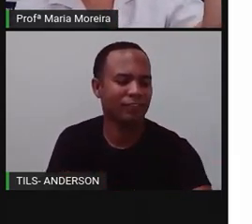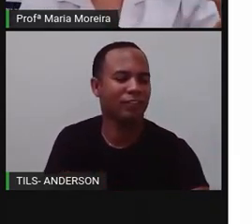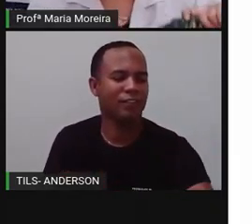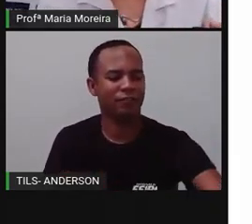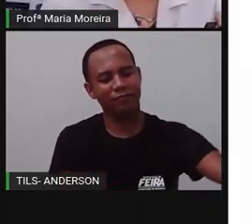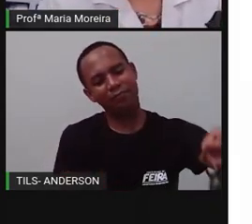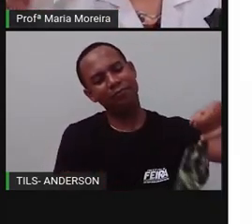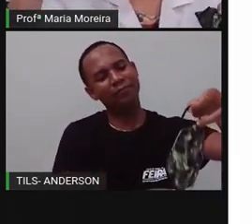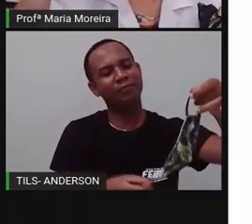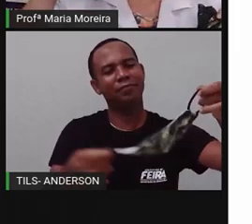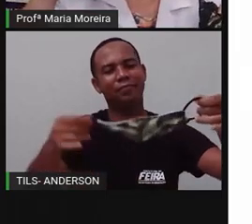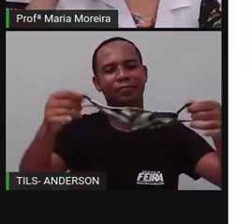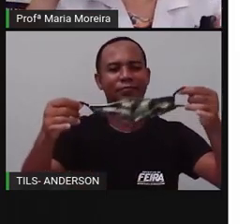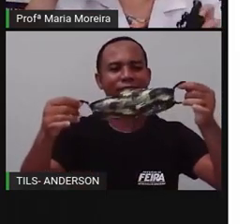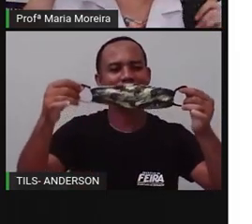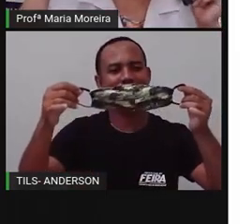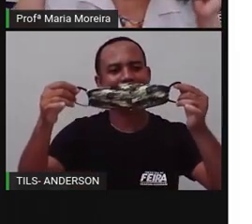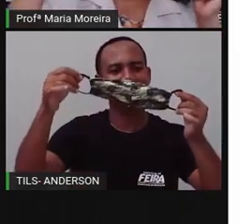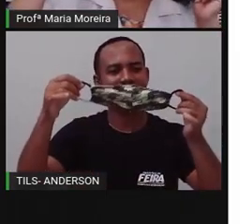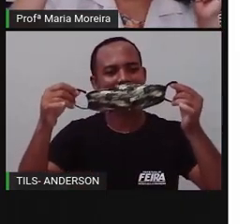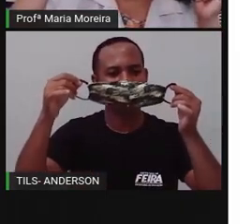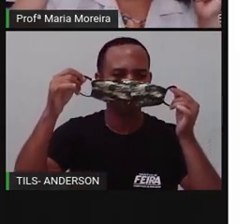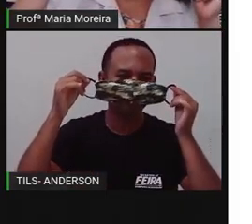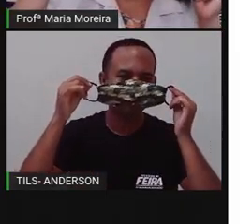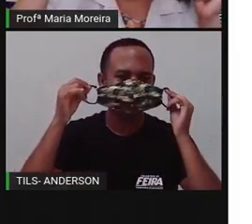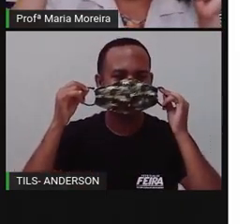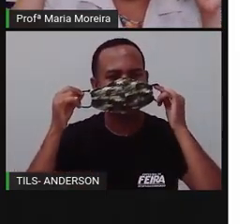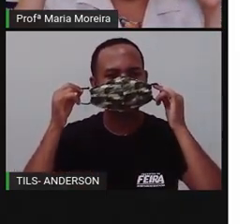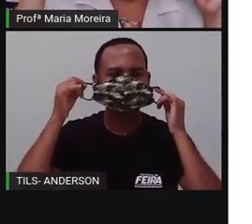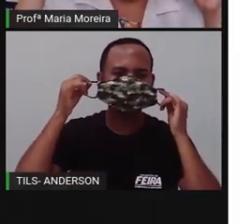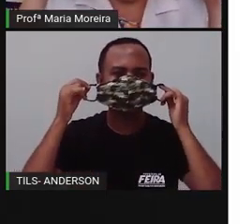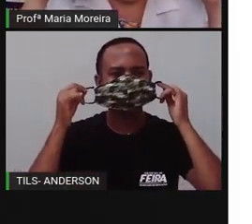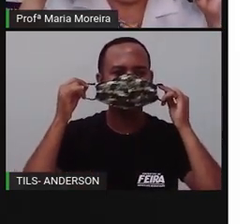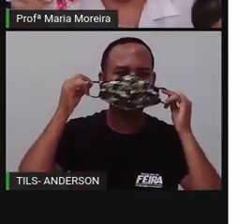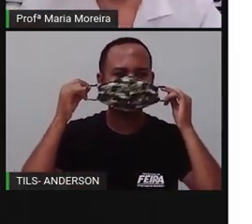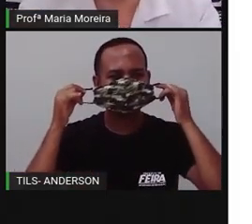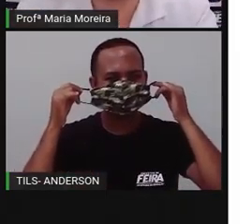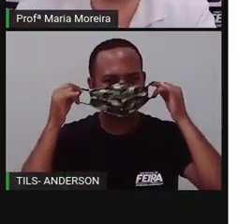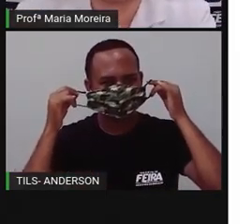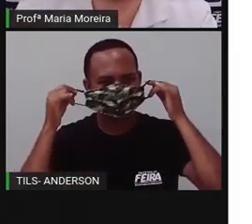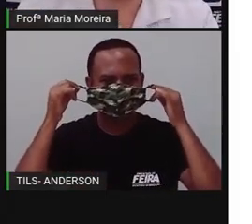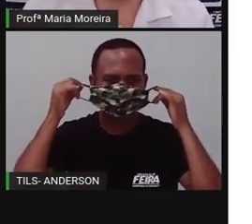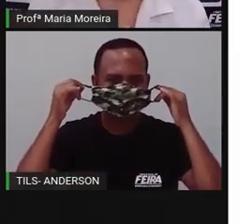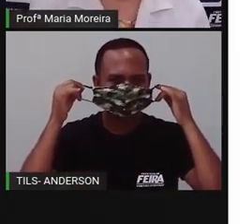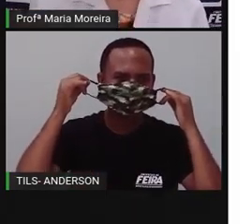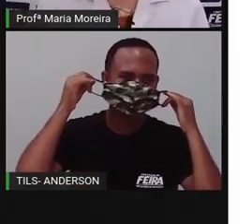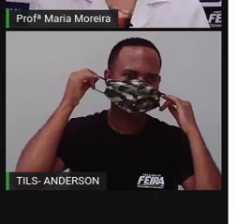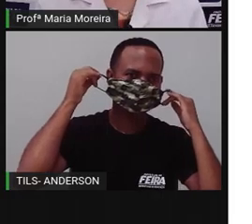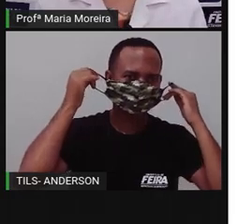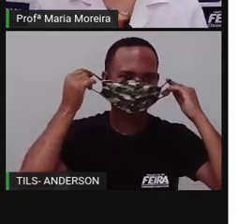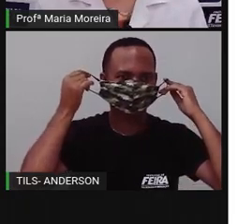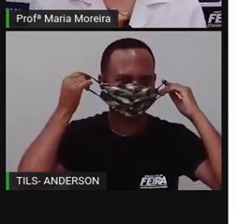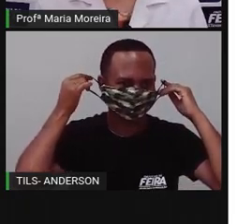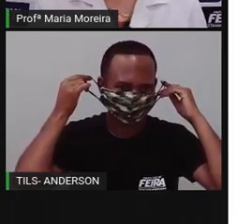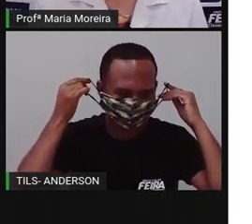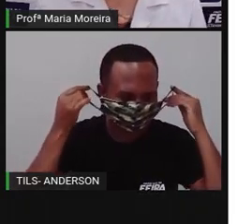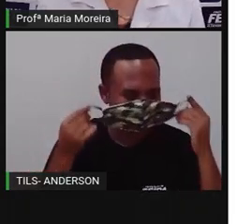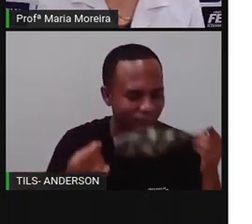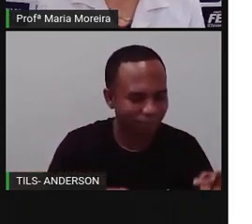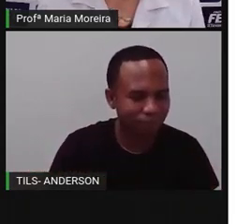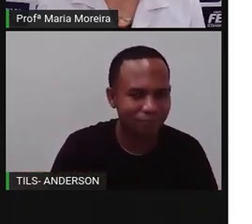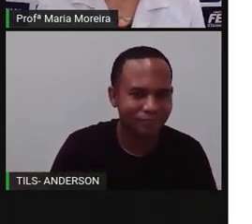Você não tem. E usem o quê? Álcool em gel. Ó. Se cuidem, fiquem bem guardadinhos, tá?